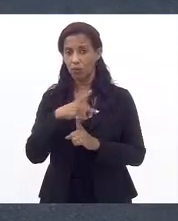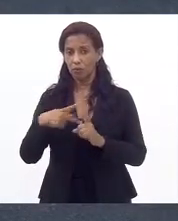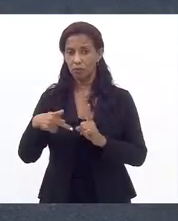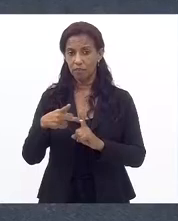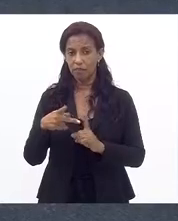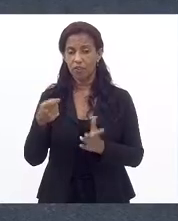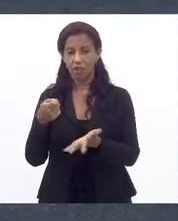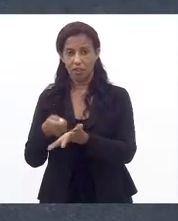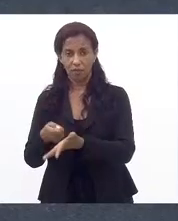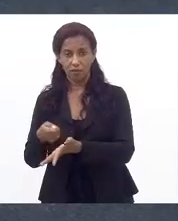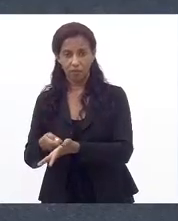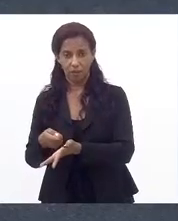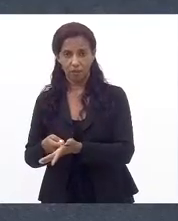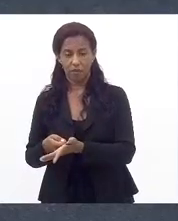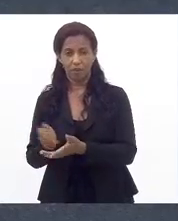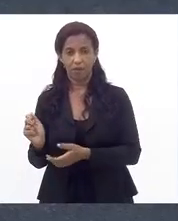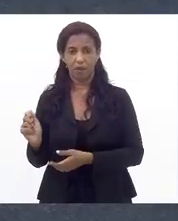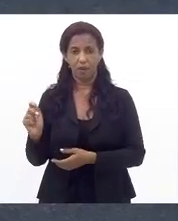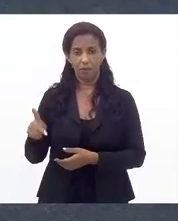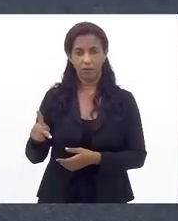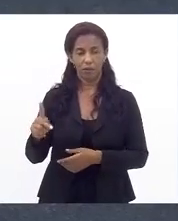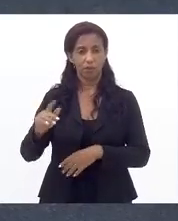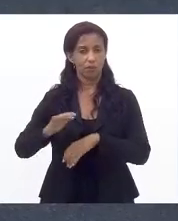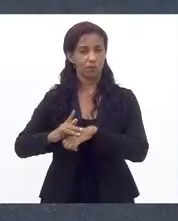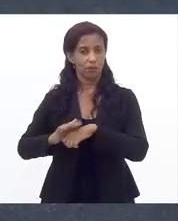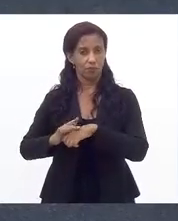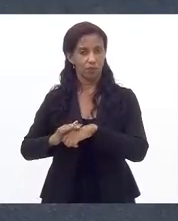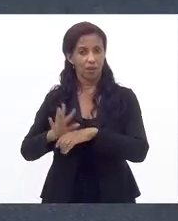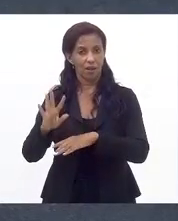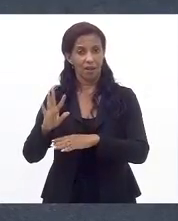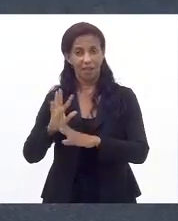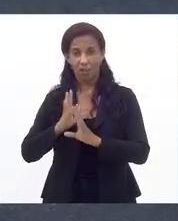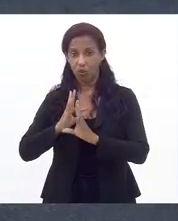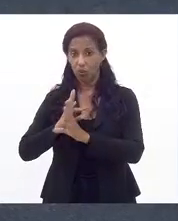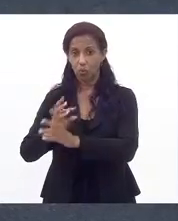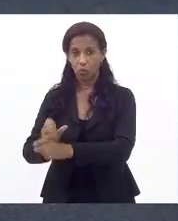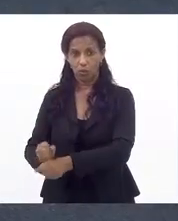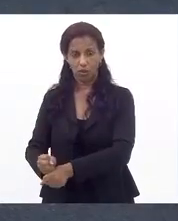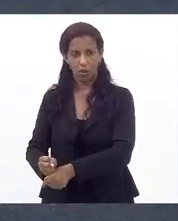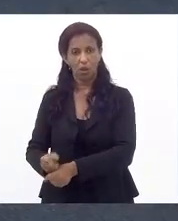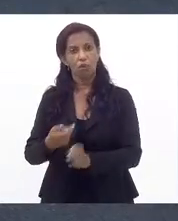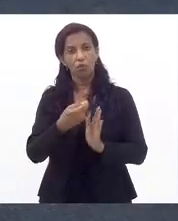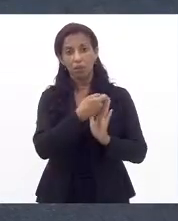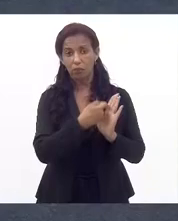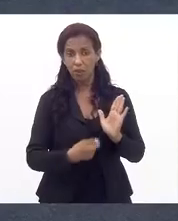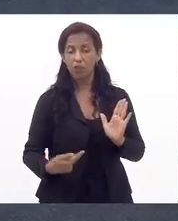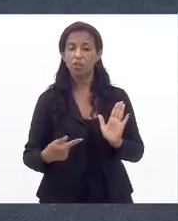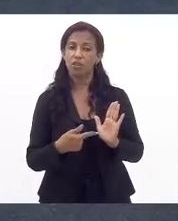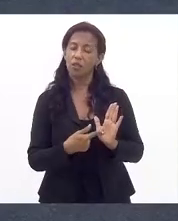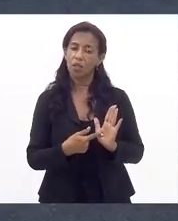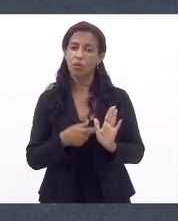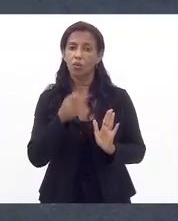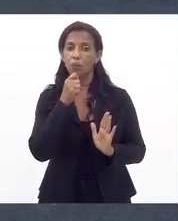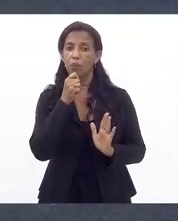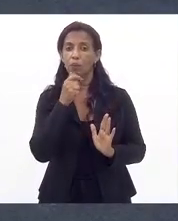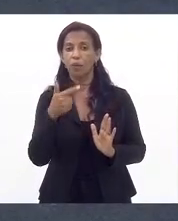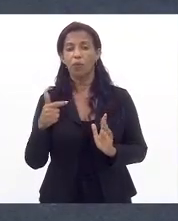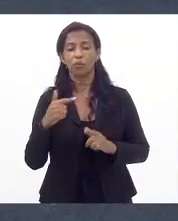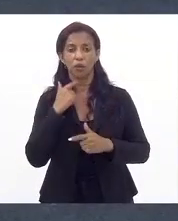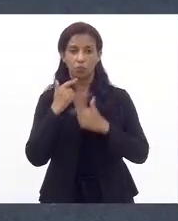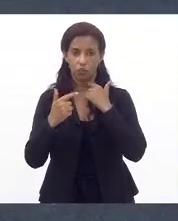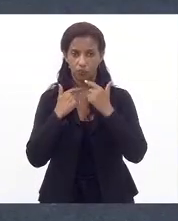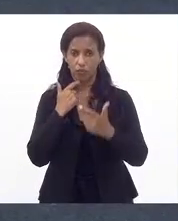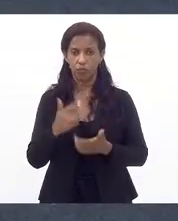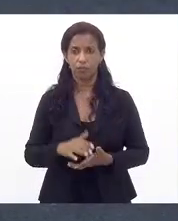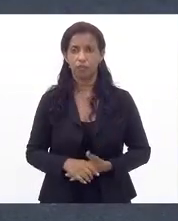afirma que aposta sabe por invalidez ela é integral que colocamos escrito isso para não termos dúvida mas só